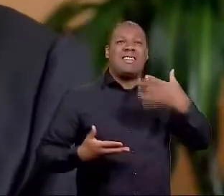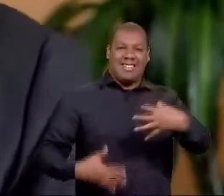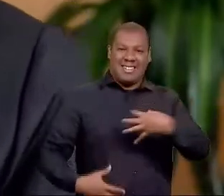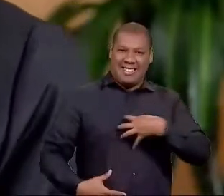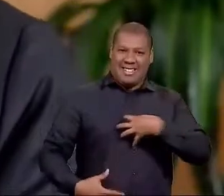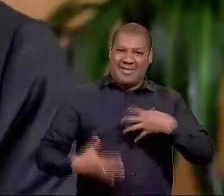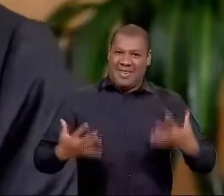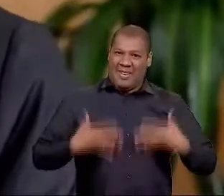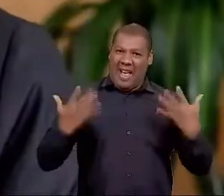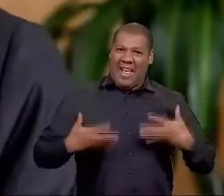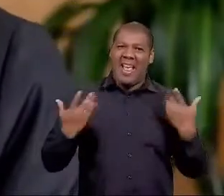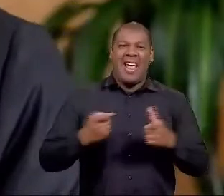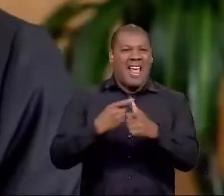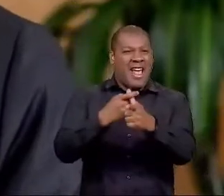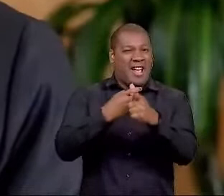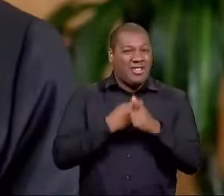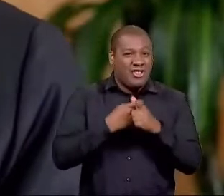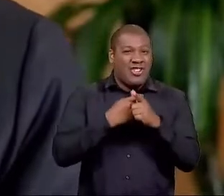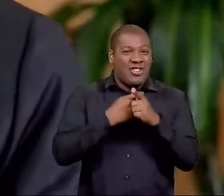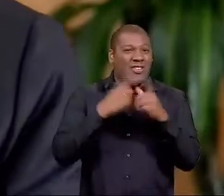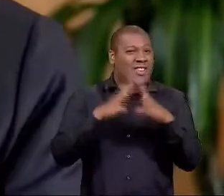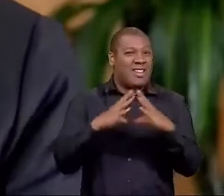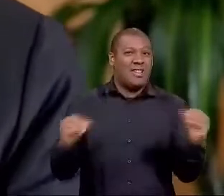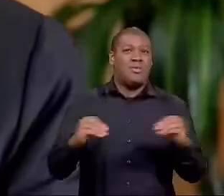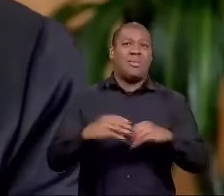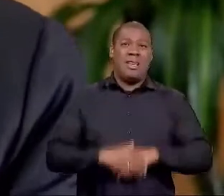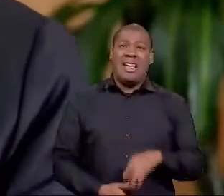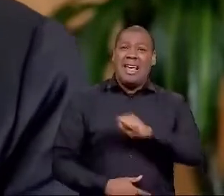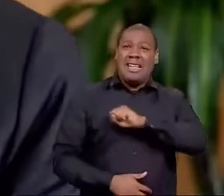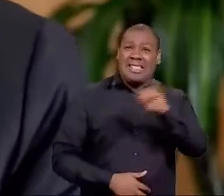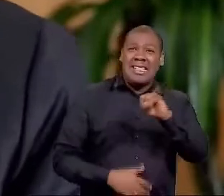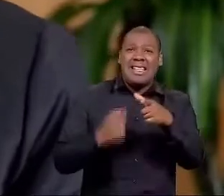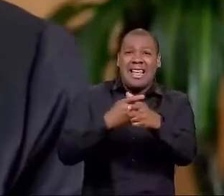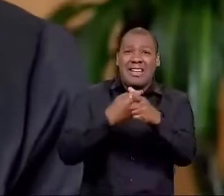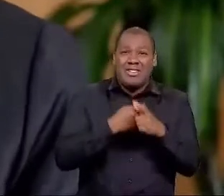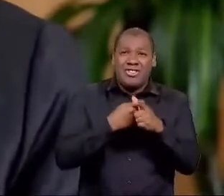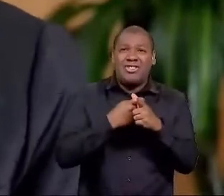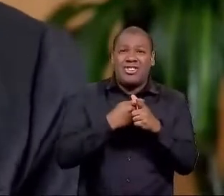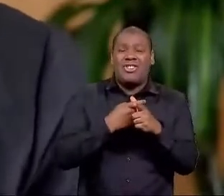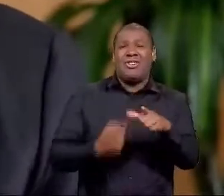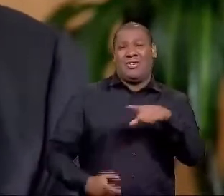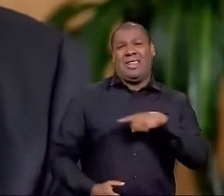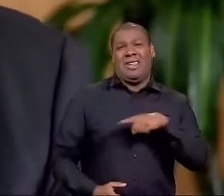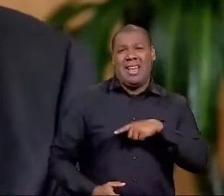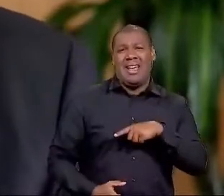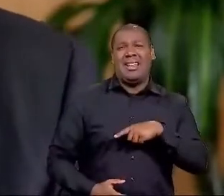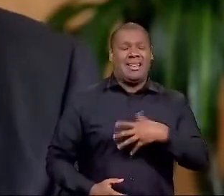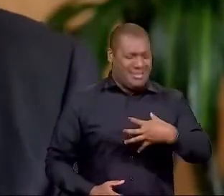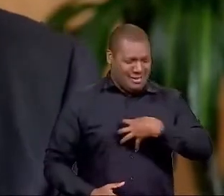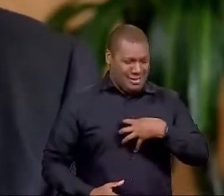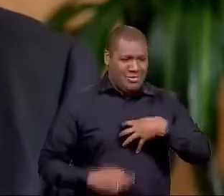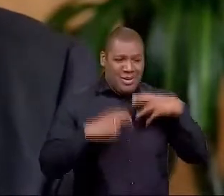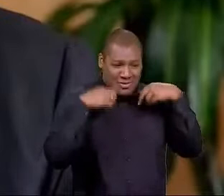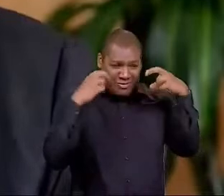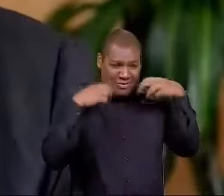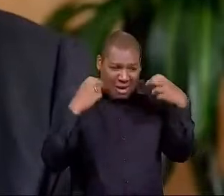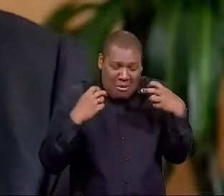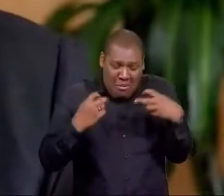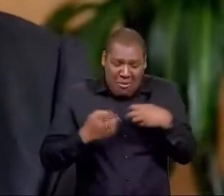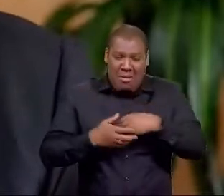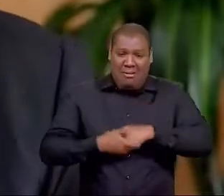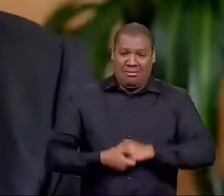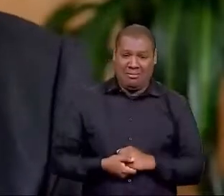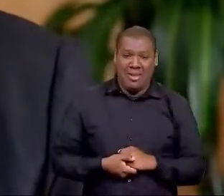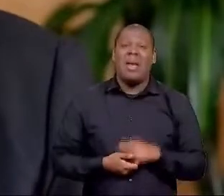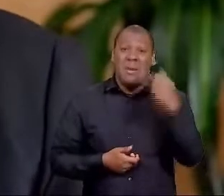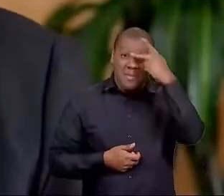e não pode pagar, a pessoa fica cabisbaixo. Só quem gosta de dever muito é rico. Tem um ditado que diz que